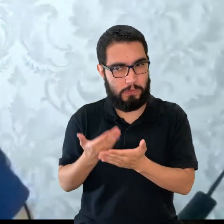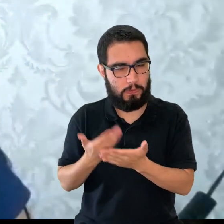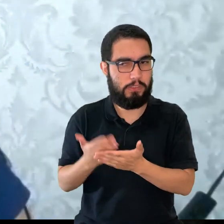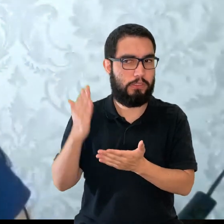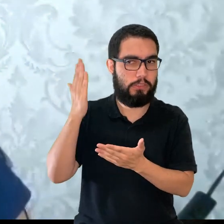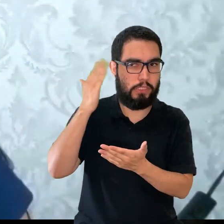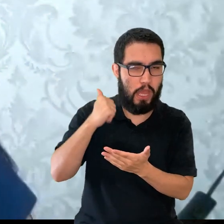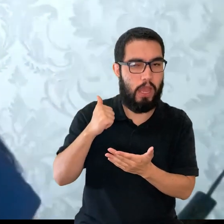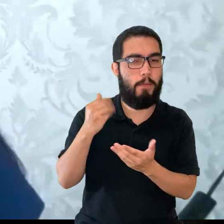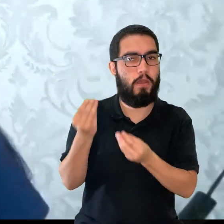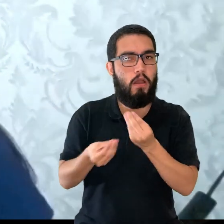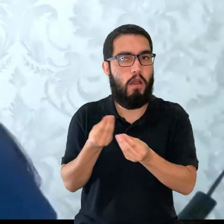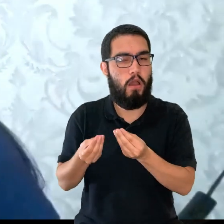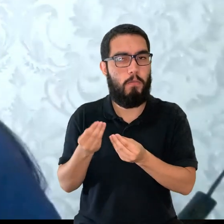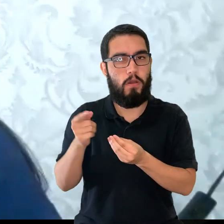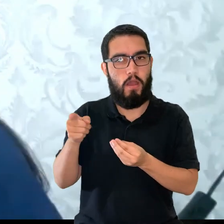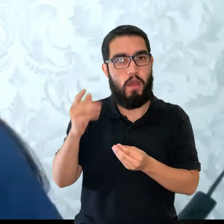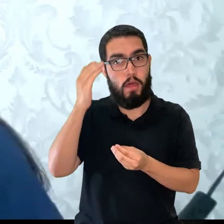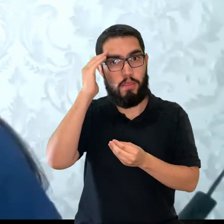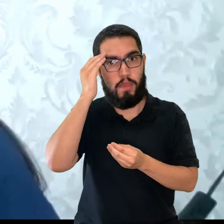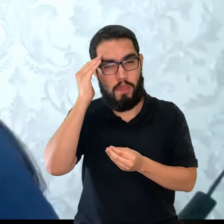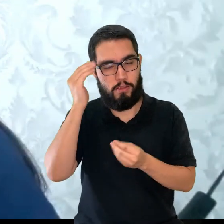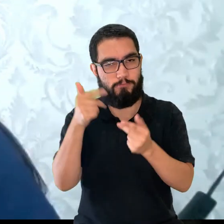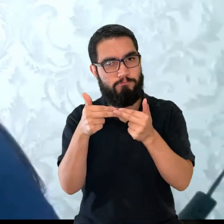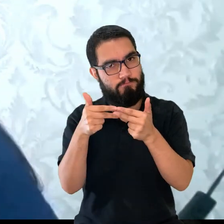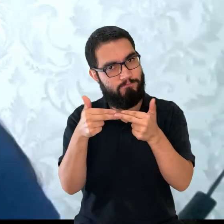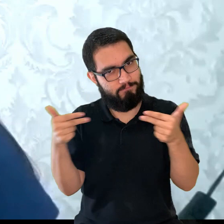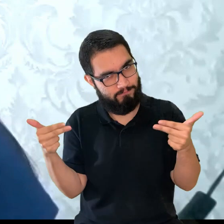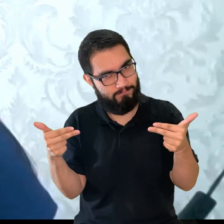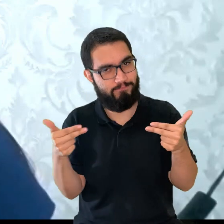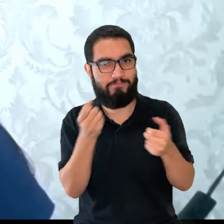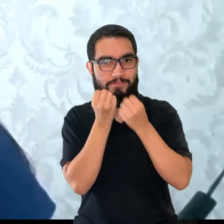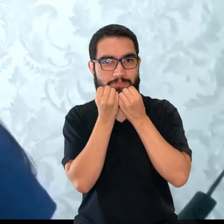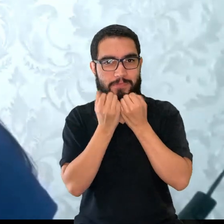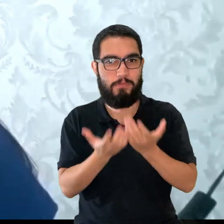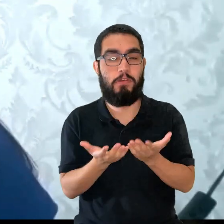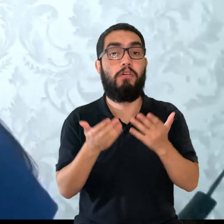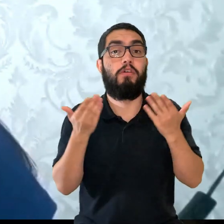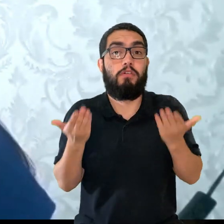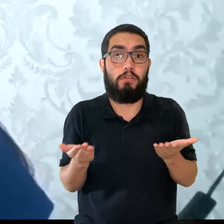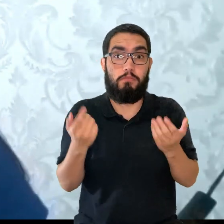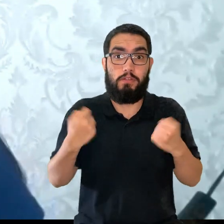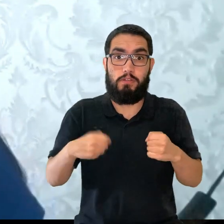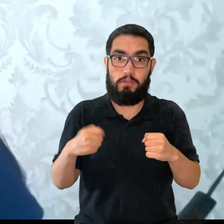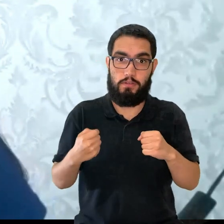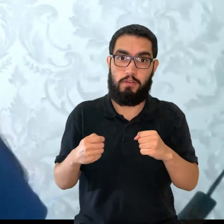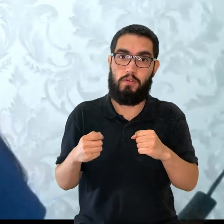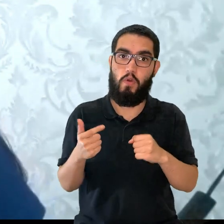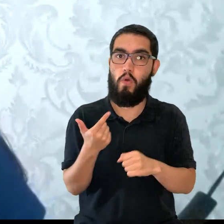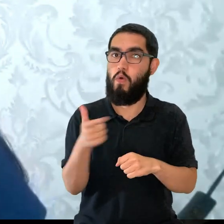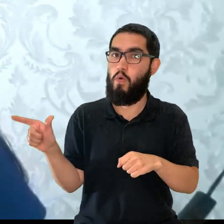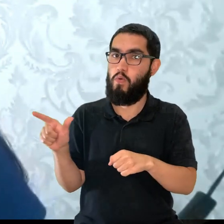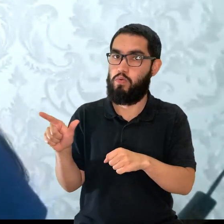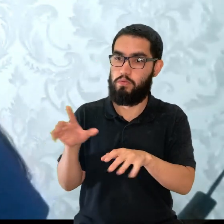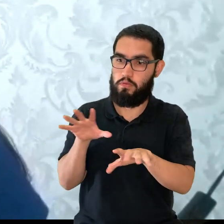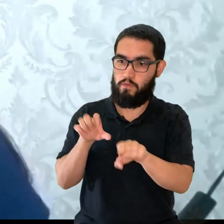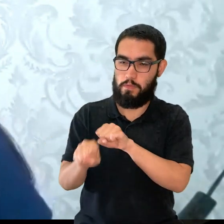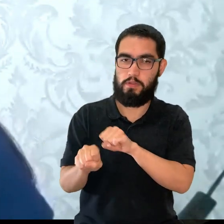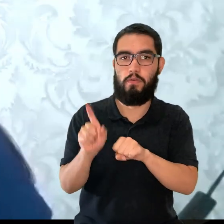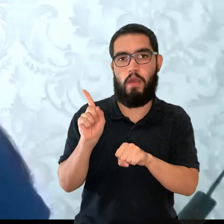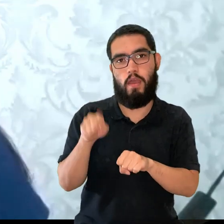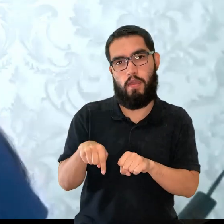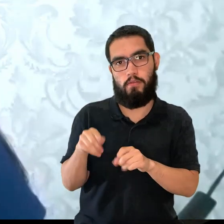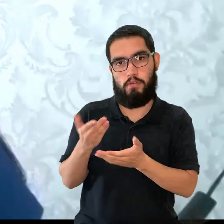você interpreta, como é a forma da compreensão, tá bom? Então, tem que ser uma formação a mais, que é o